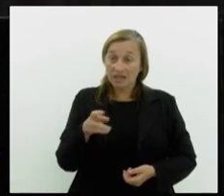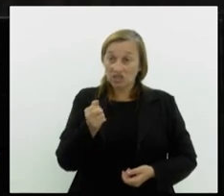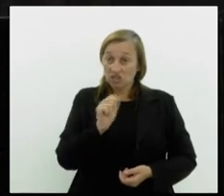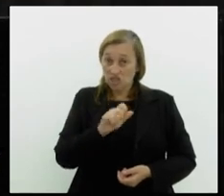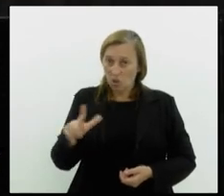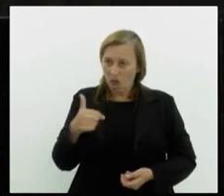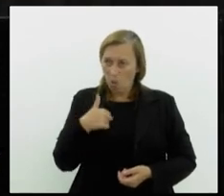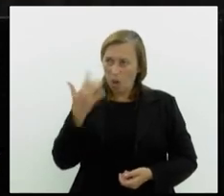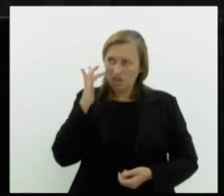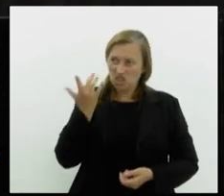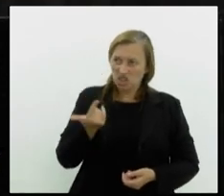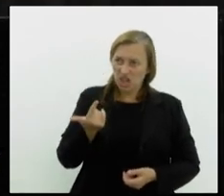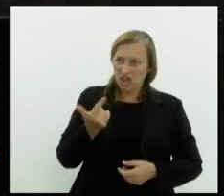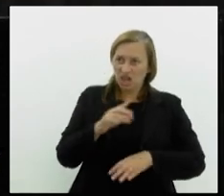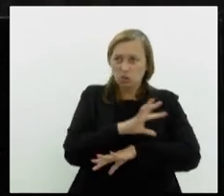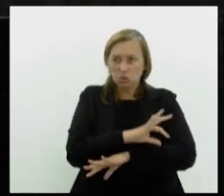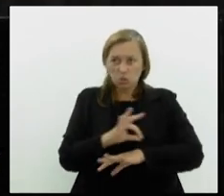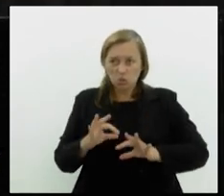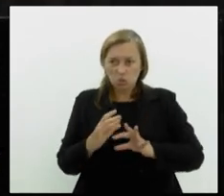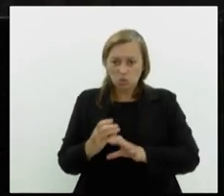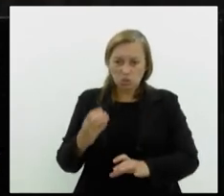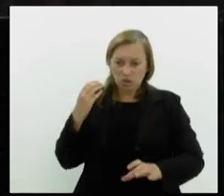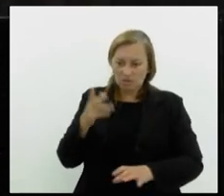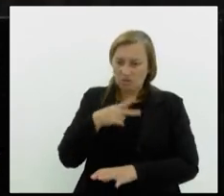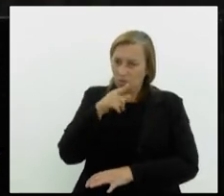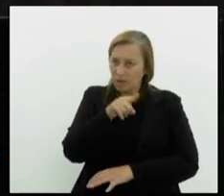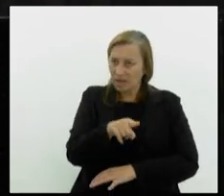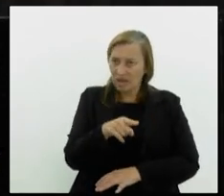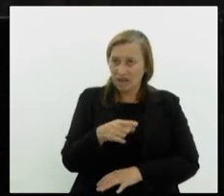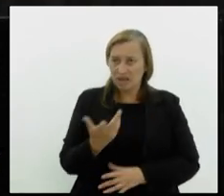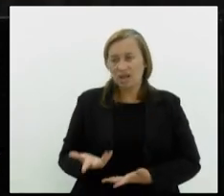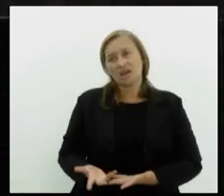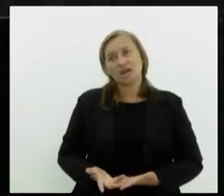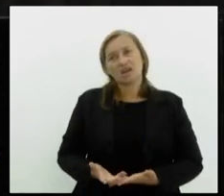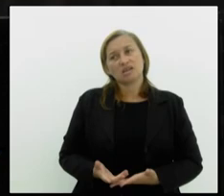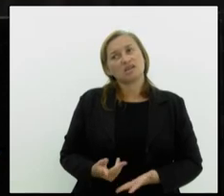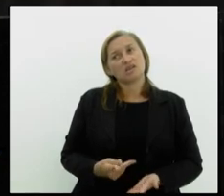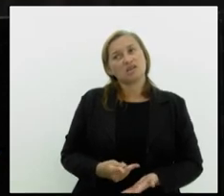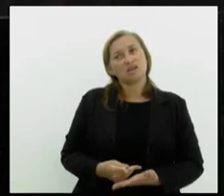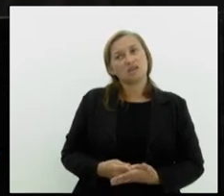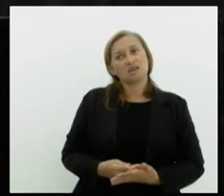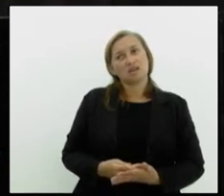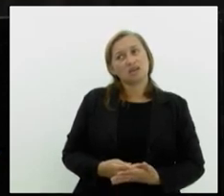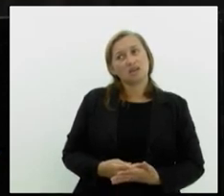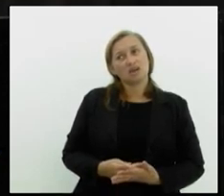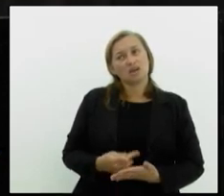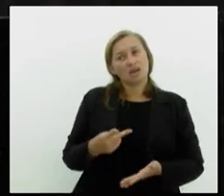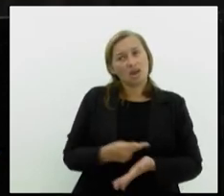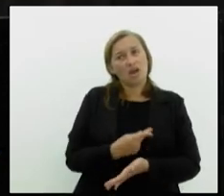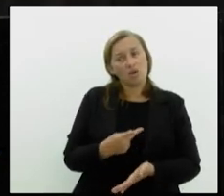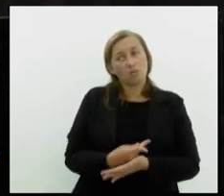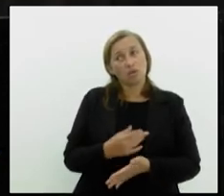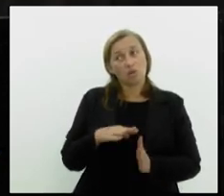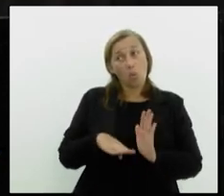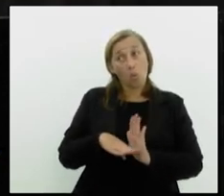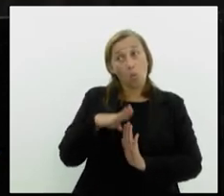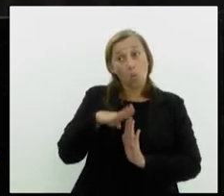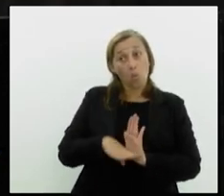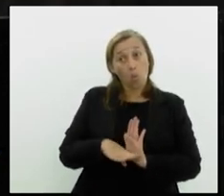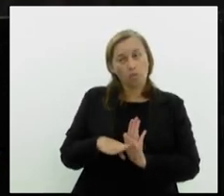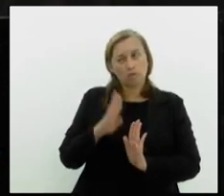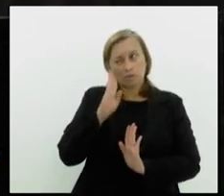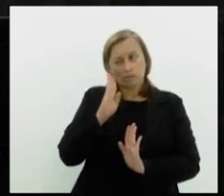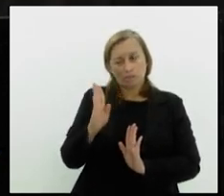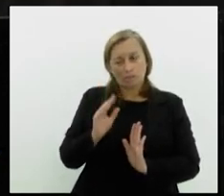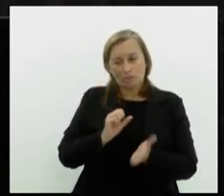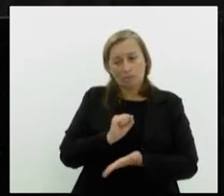que o engenheiro que falou isso para ele seja um inconsequente. Deve ter algum nível de